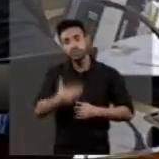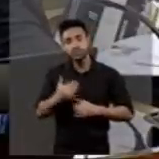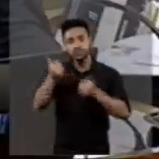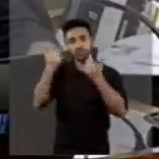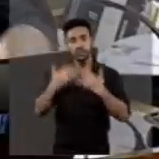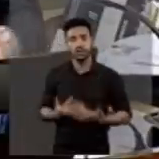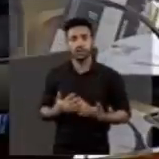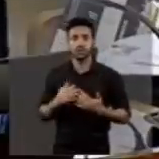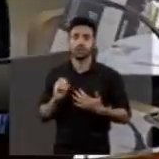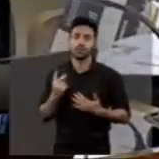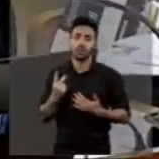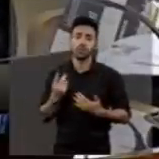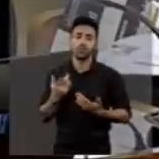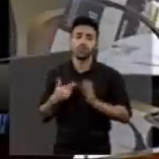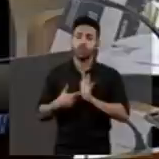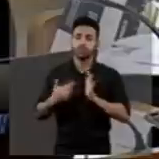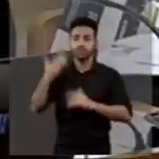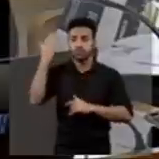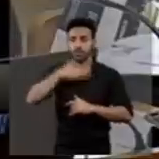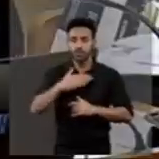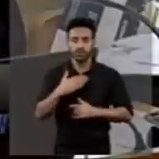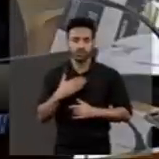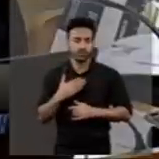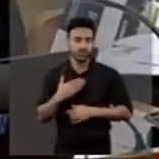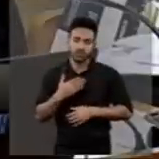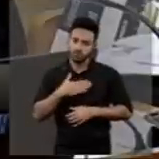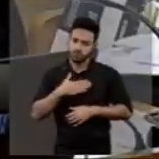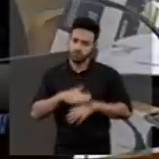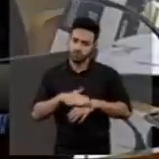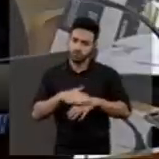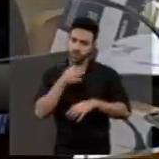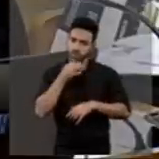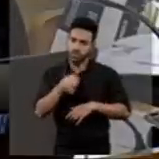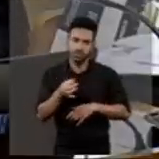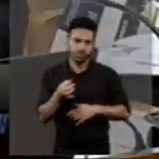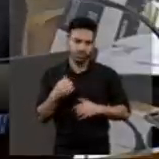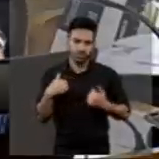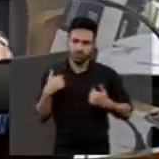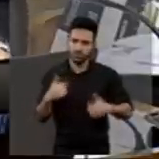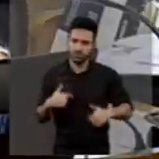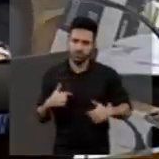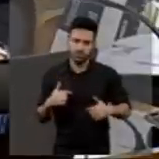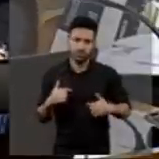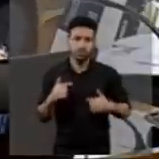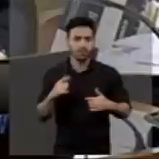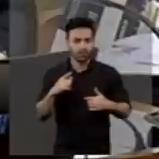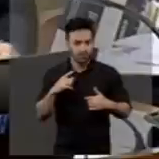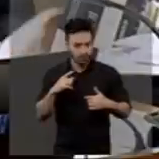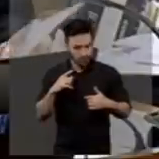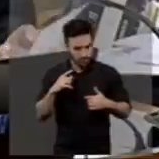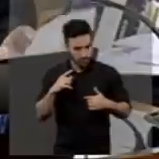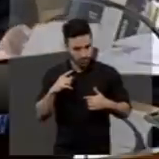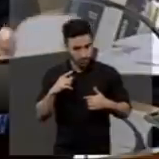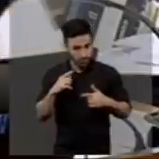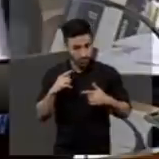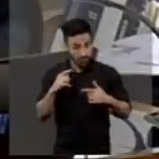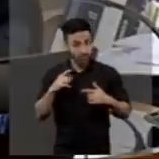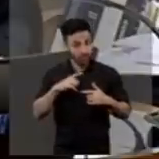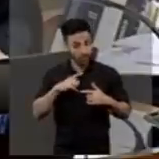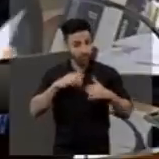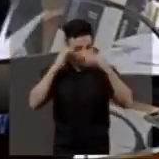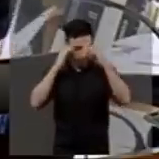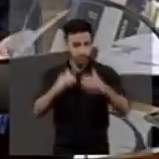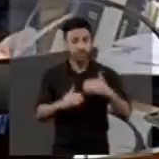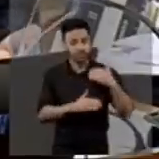provas cabíveis. Não há, a meu ver aqui, nenhum desrespeito ao devido processo legal.